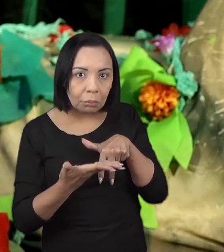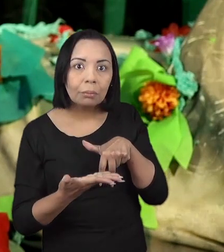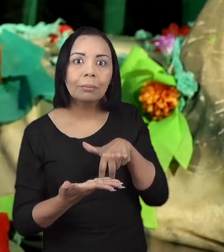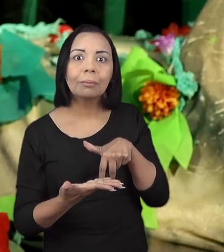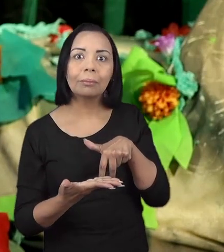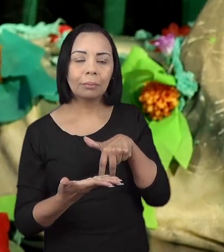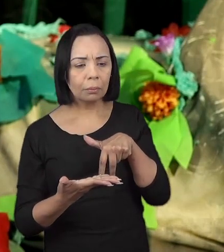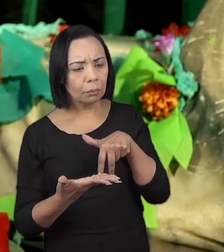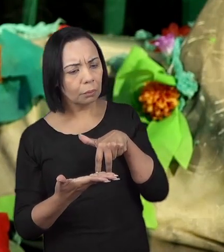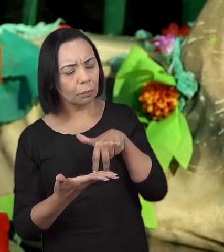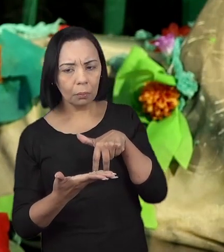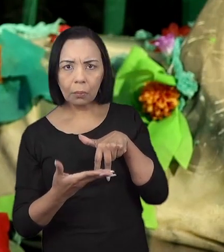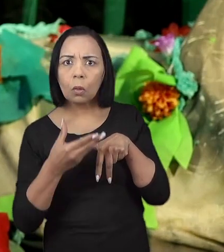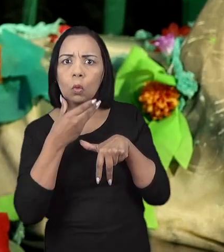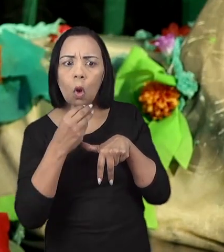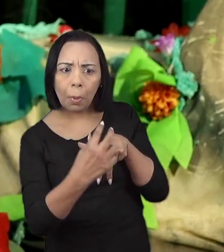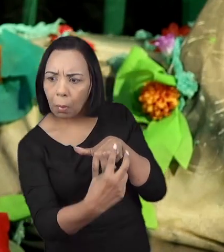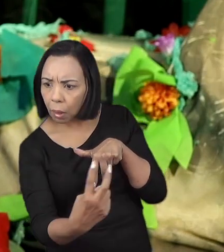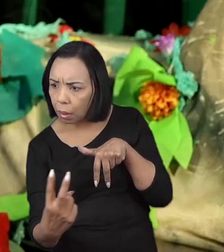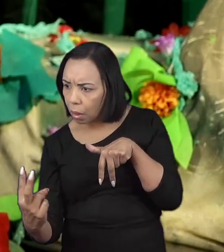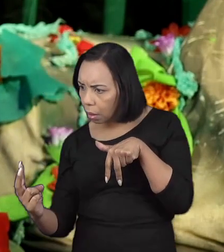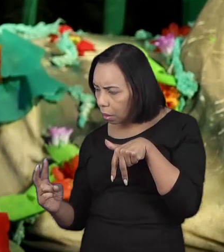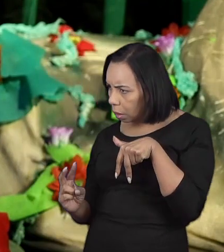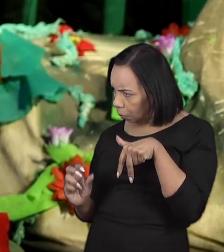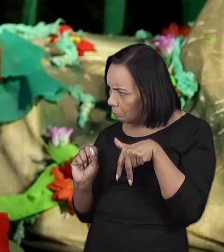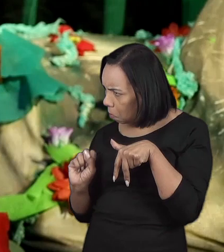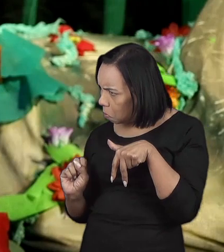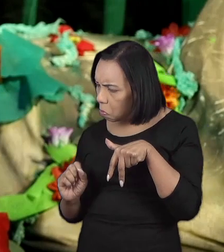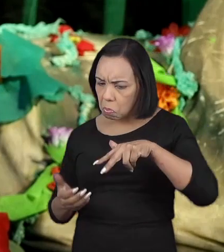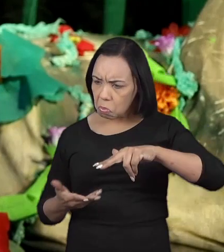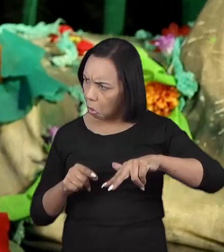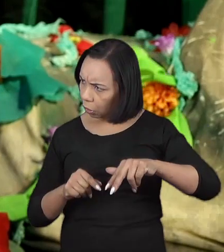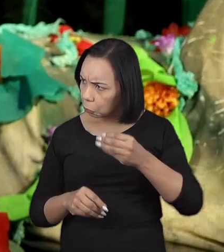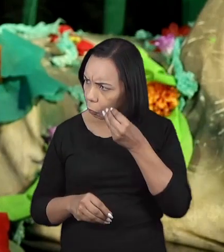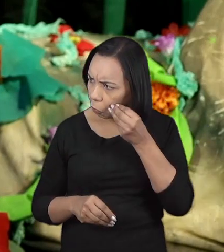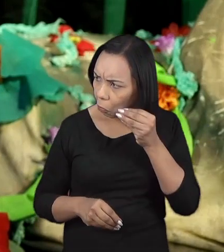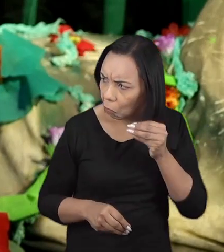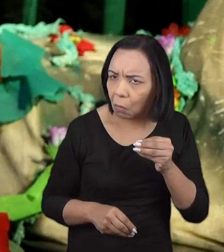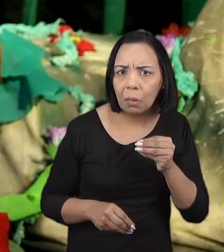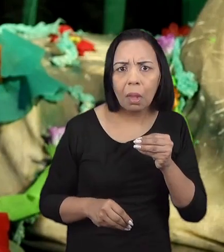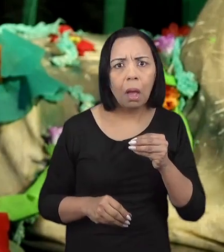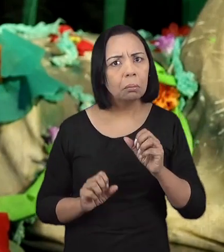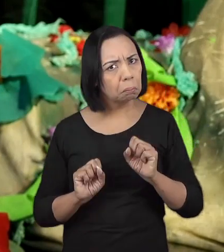Neve. Vendo os anões em volta, pediu permissão para dar um beijo na bela